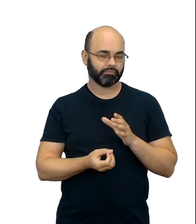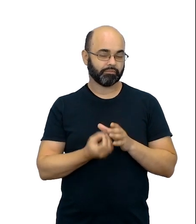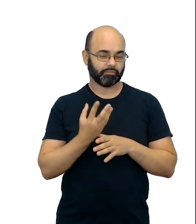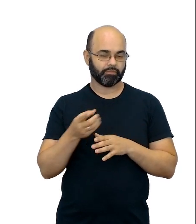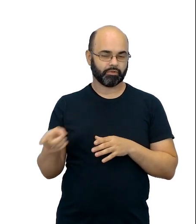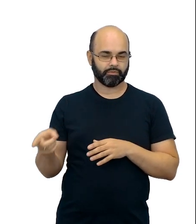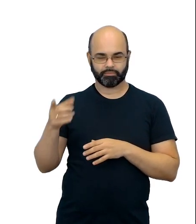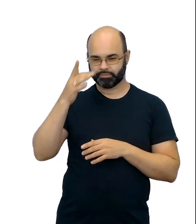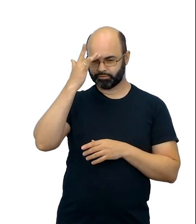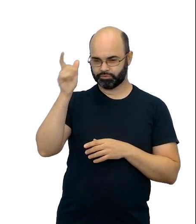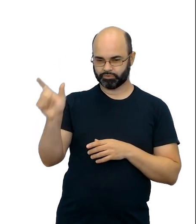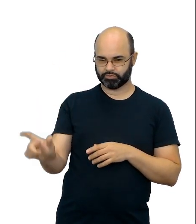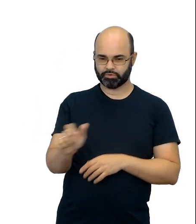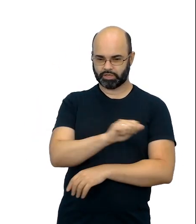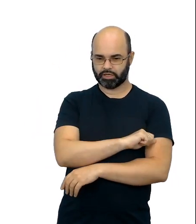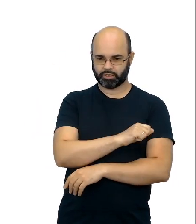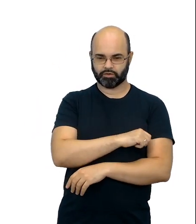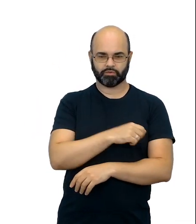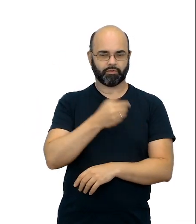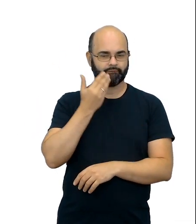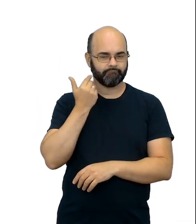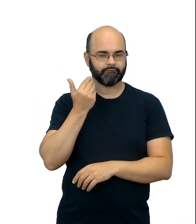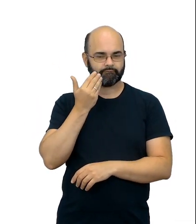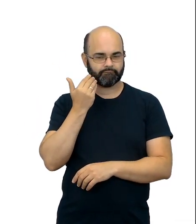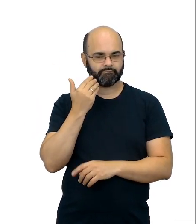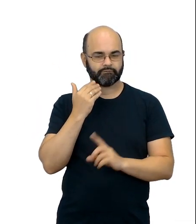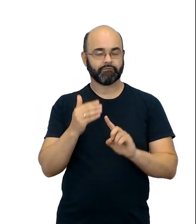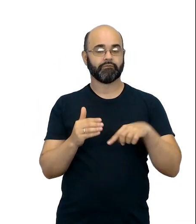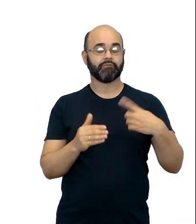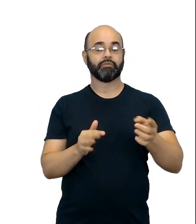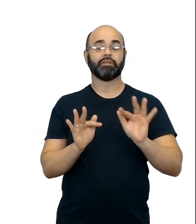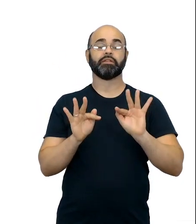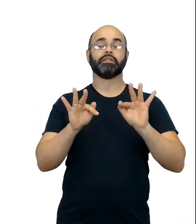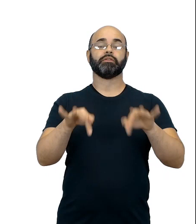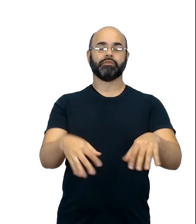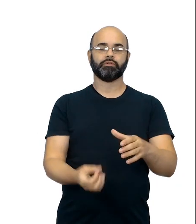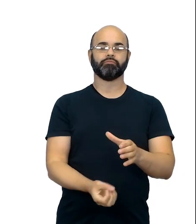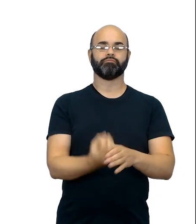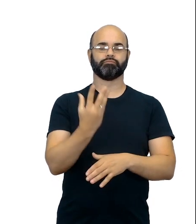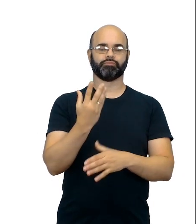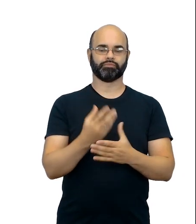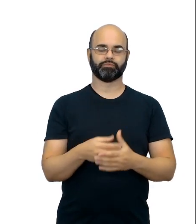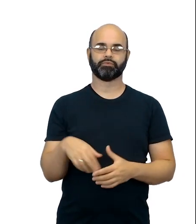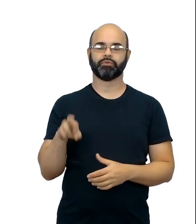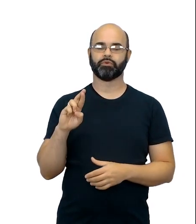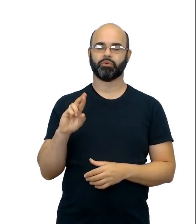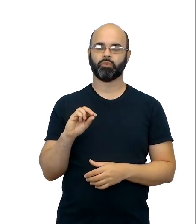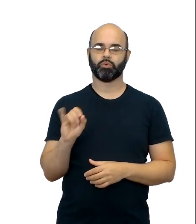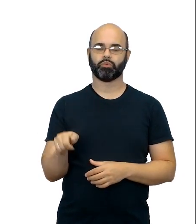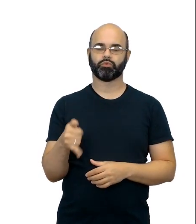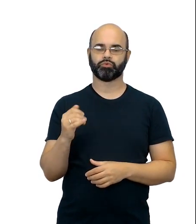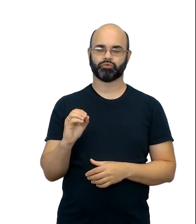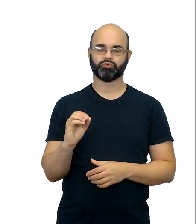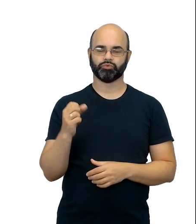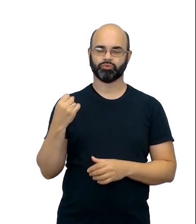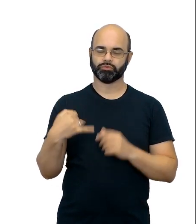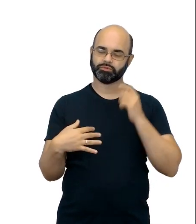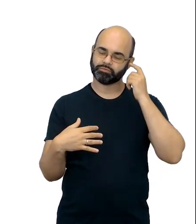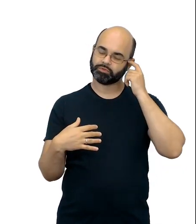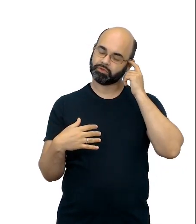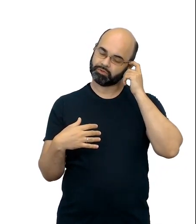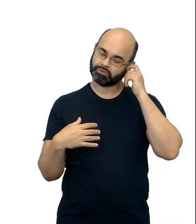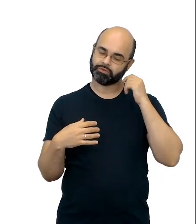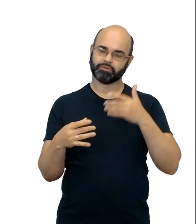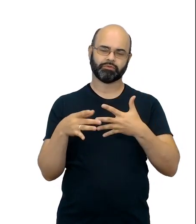para que se chegue, então, a uma produção final. E aí, então, para Rojo, o ensino de gêneros textuais, multimodais